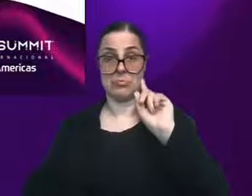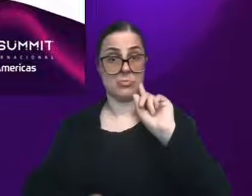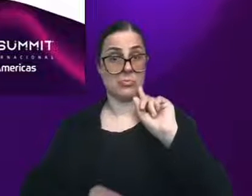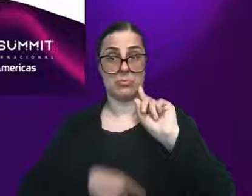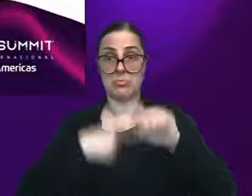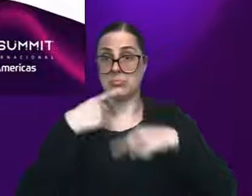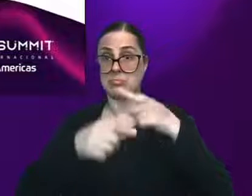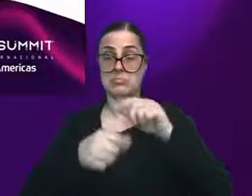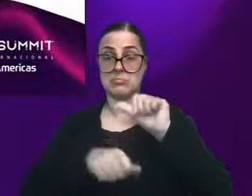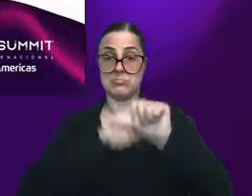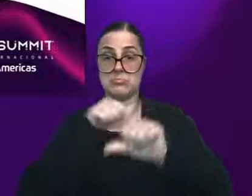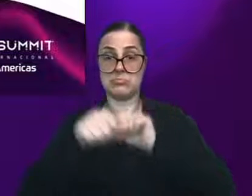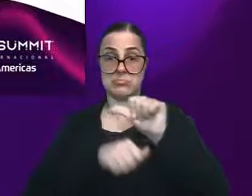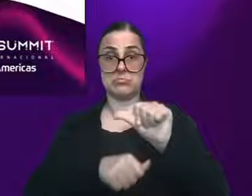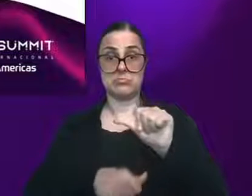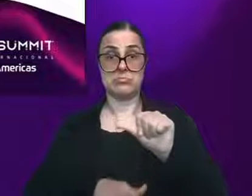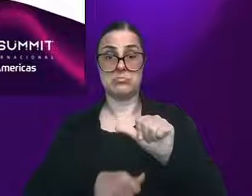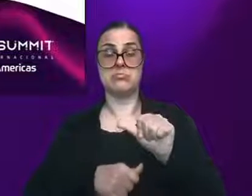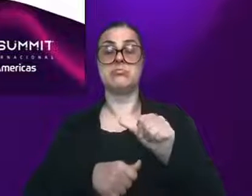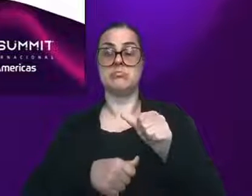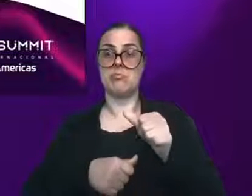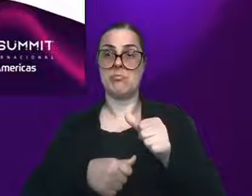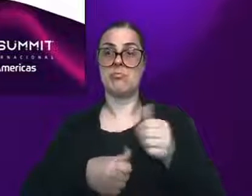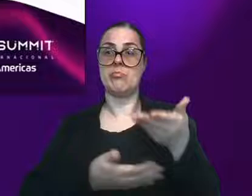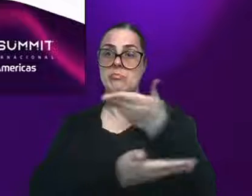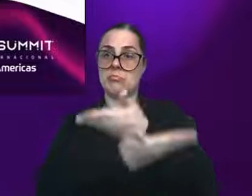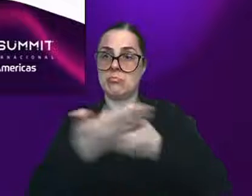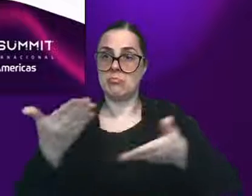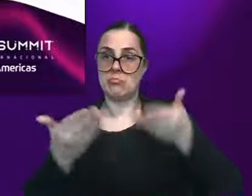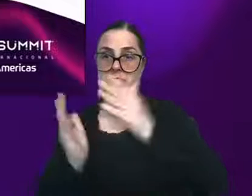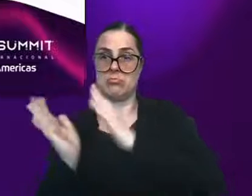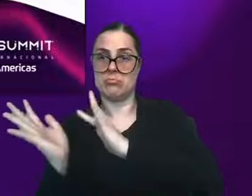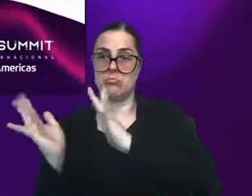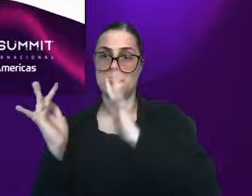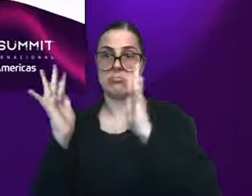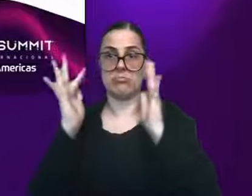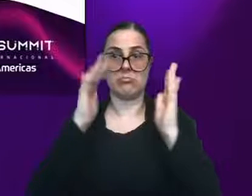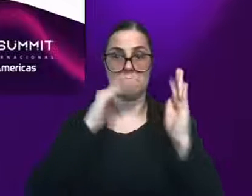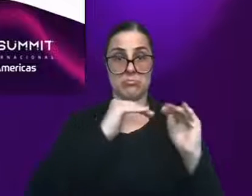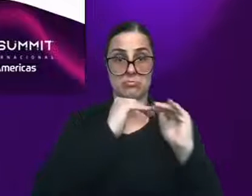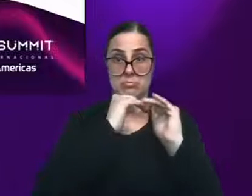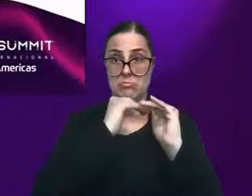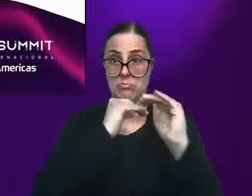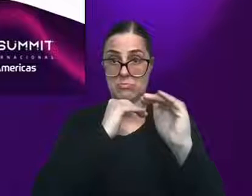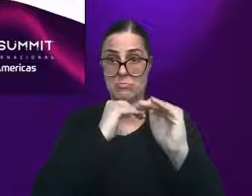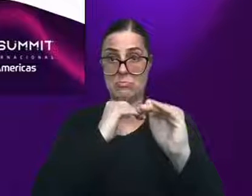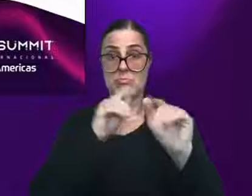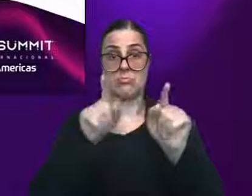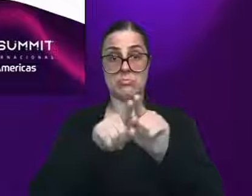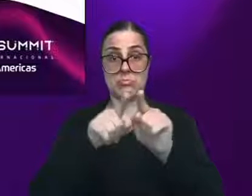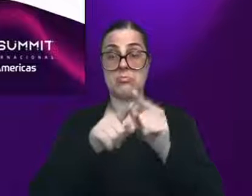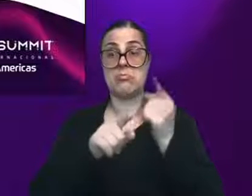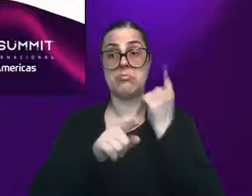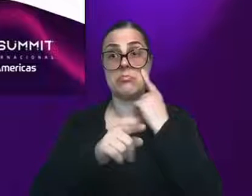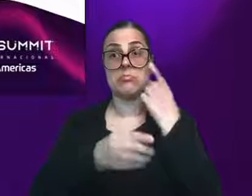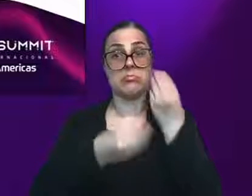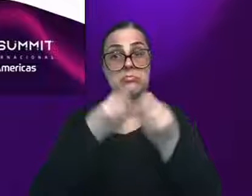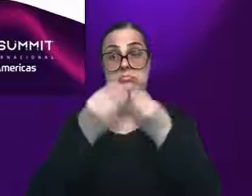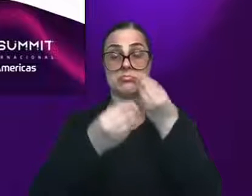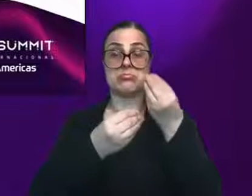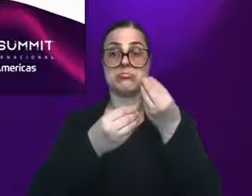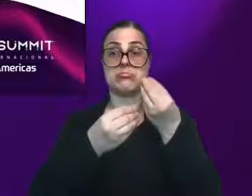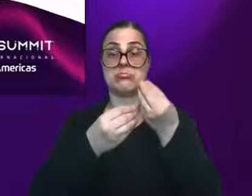né, onde depois a gente sai da fase de estabilização para a evacuação em semanas. E aí